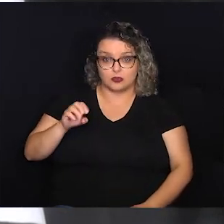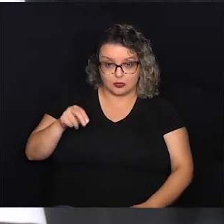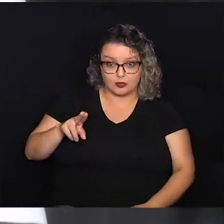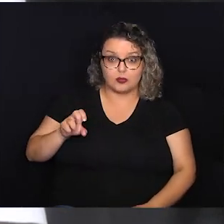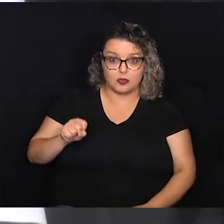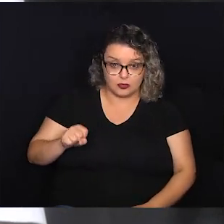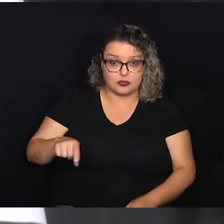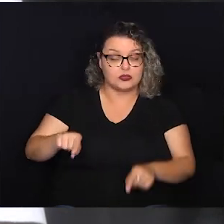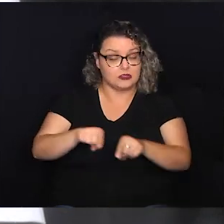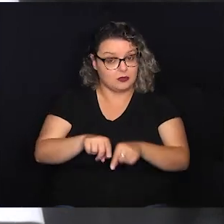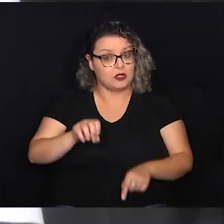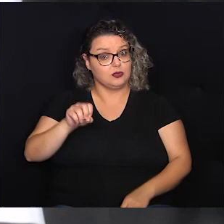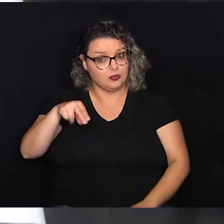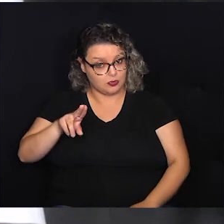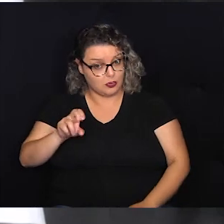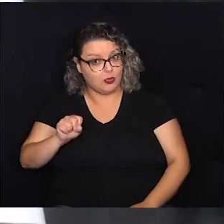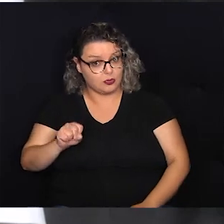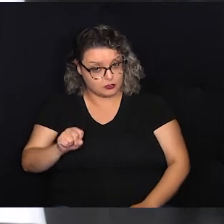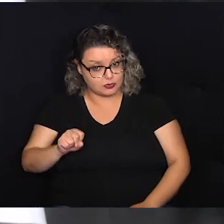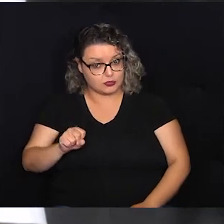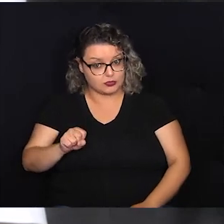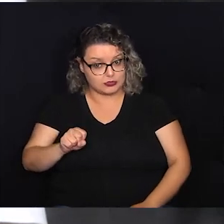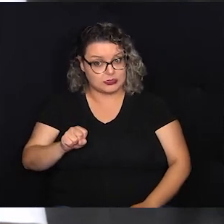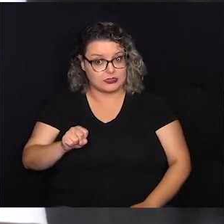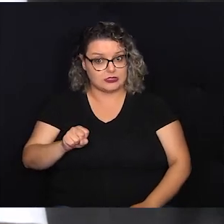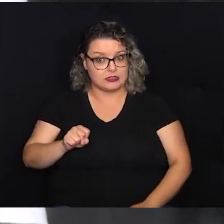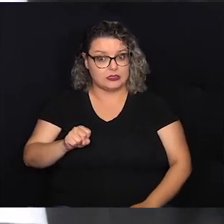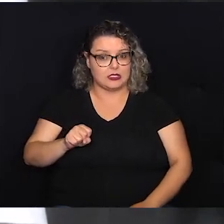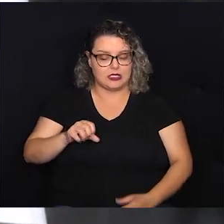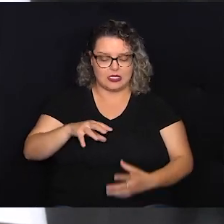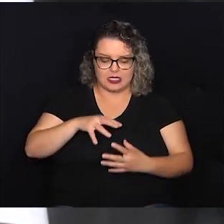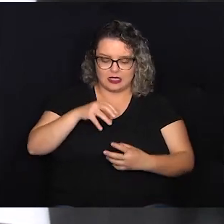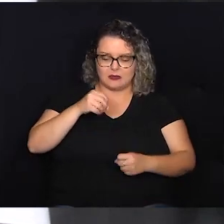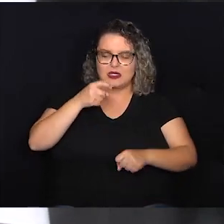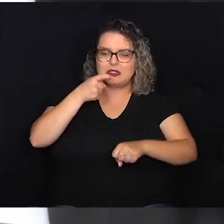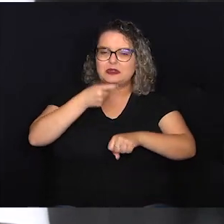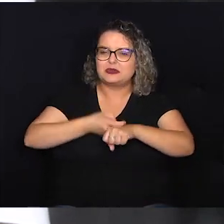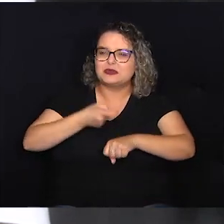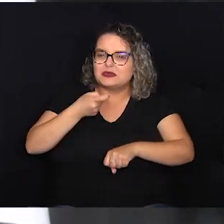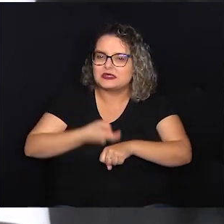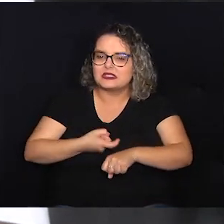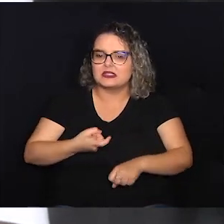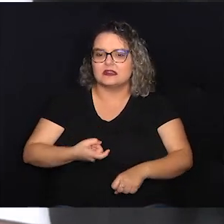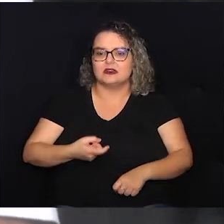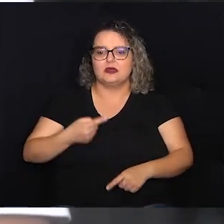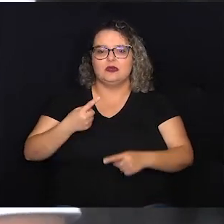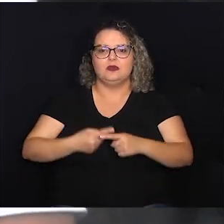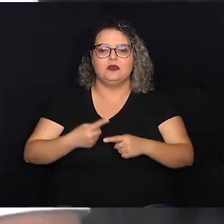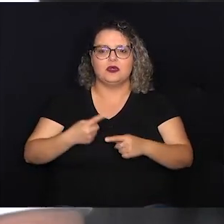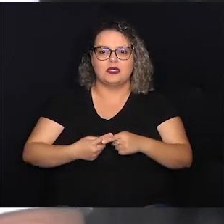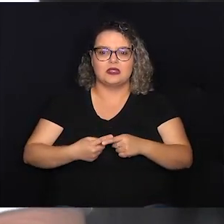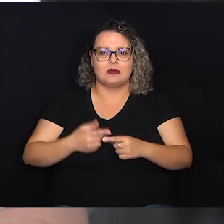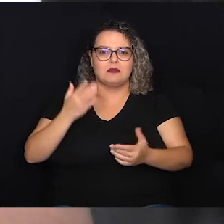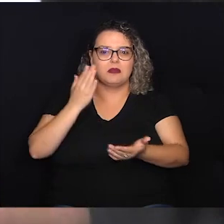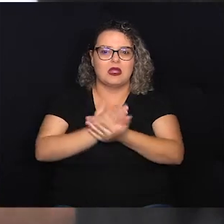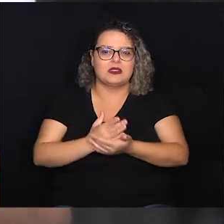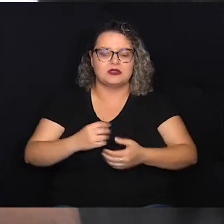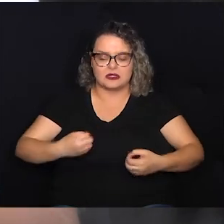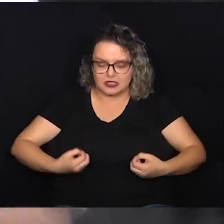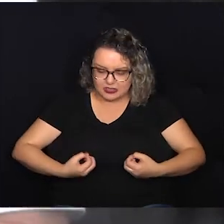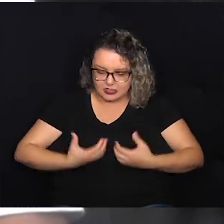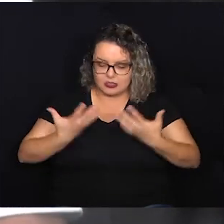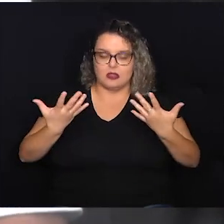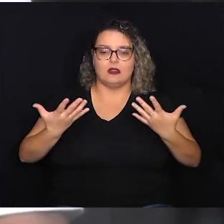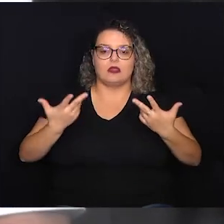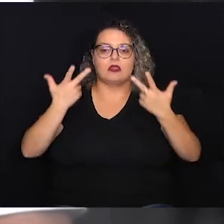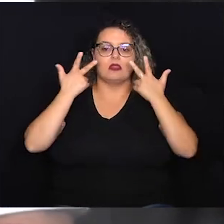seu bônus e no seu ônus, ela petrifica a alma. Porque você deixa de ter aquela espontaneidade que